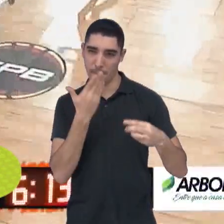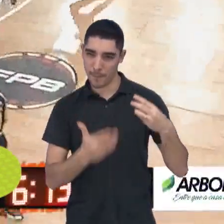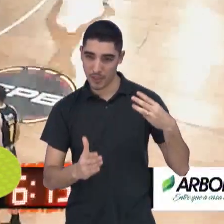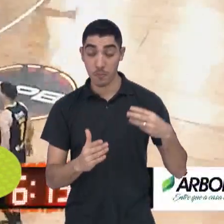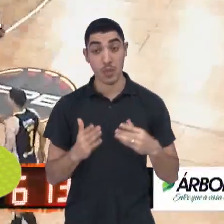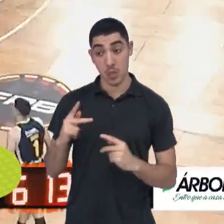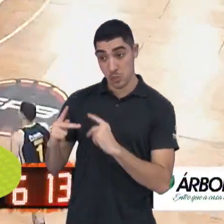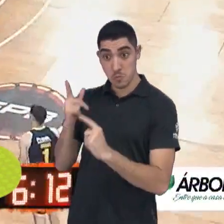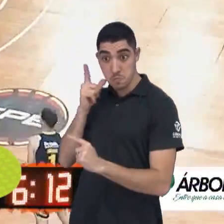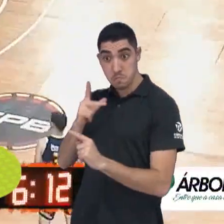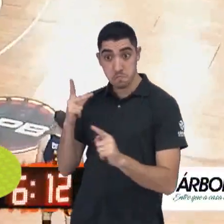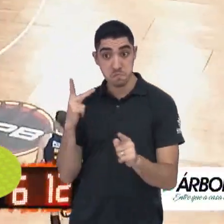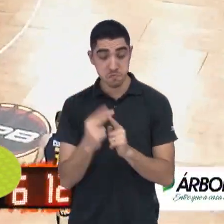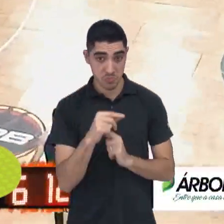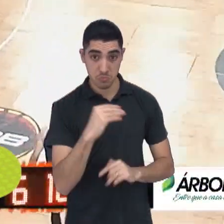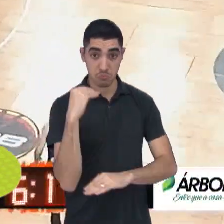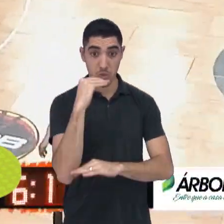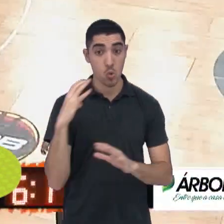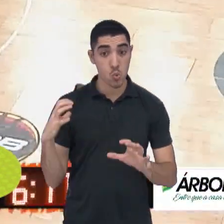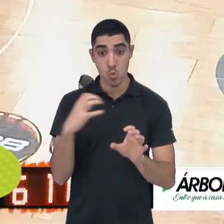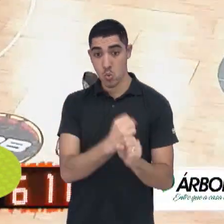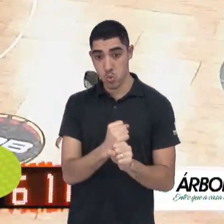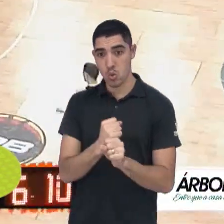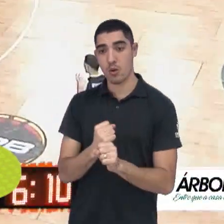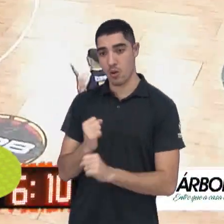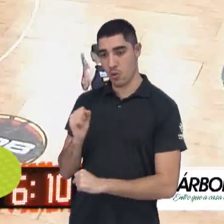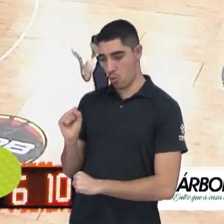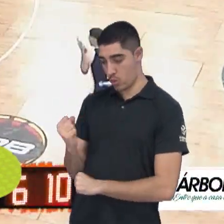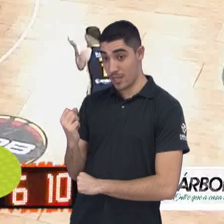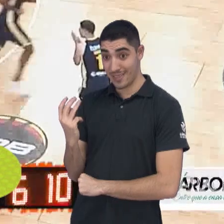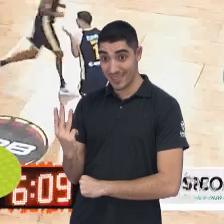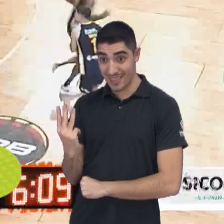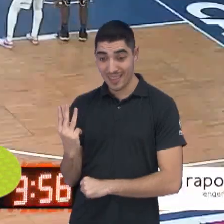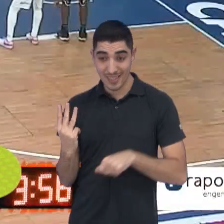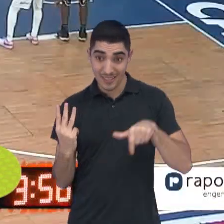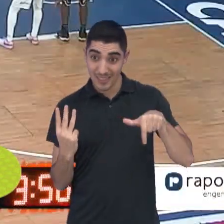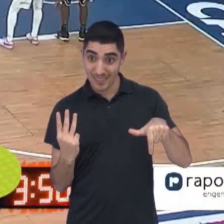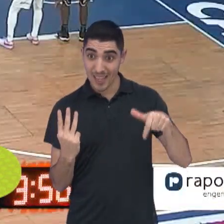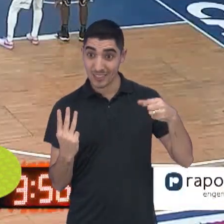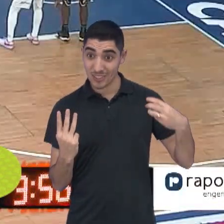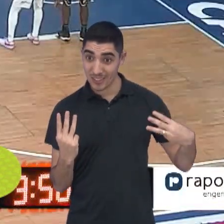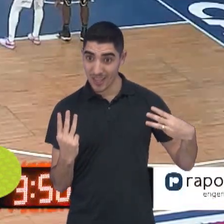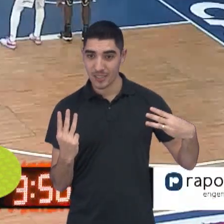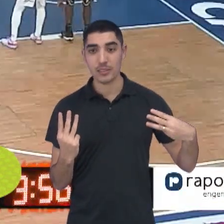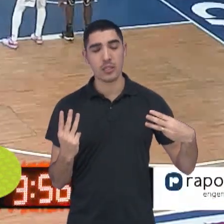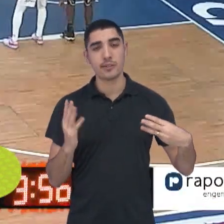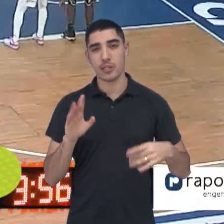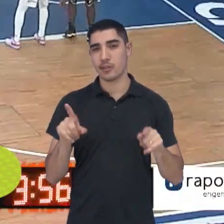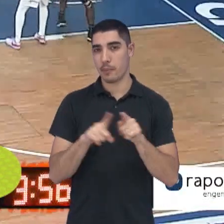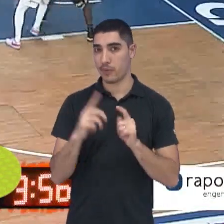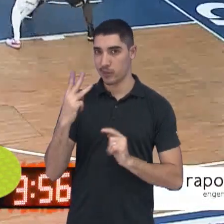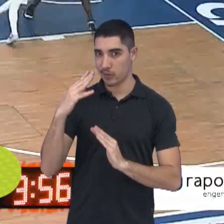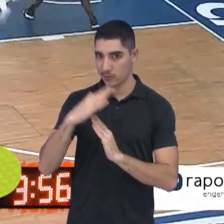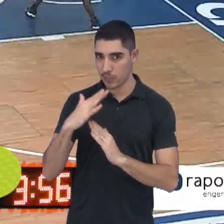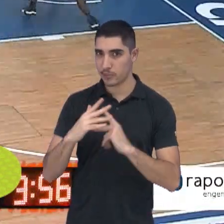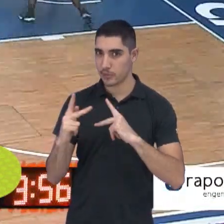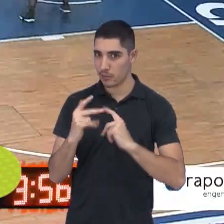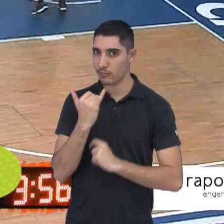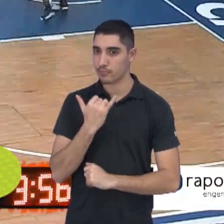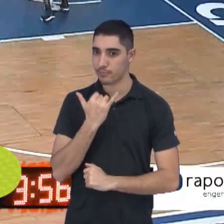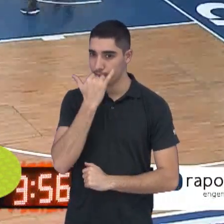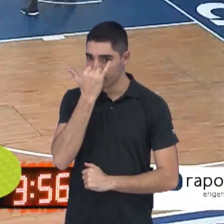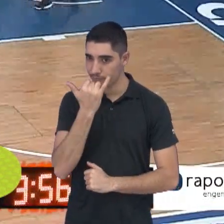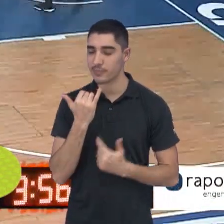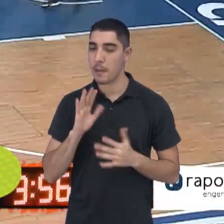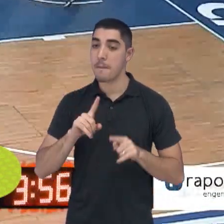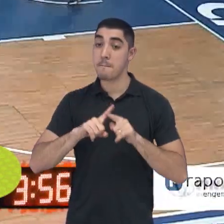os mogianos pelo placar de 83-73, para variar, deu susto no terceiro quarto, mas ainda assim venceu por